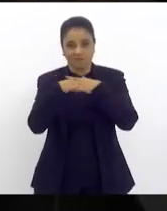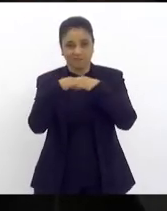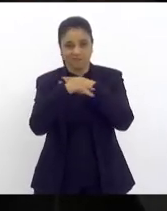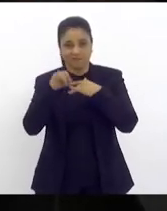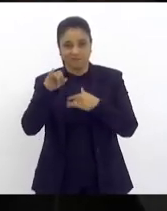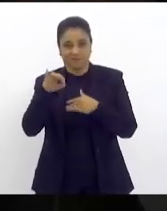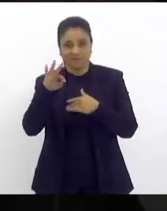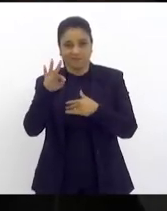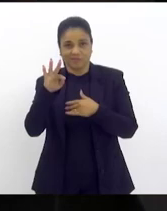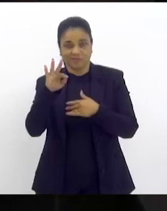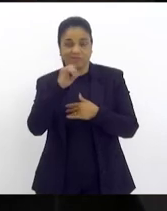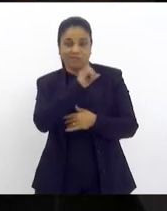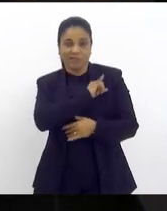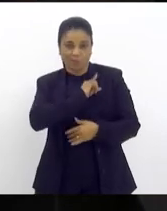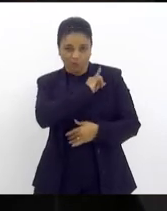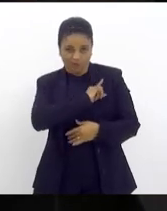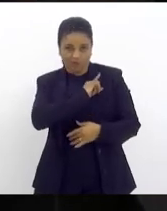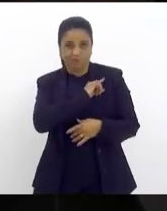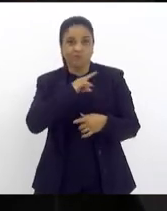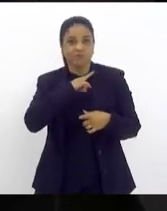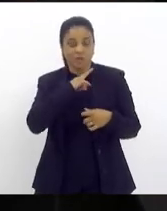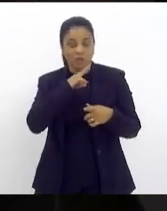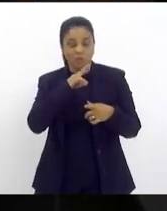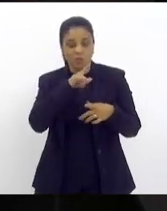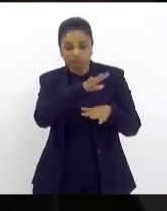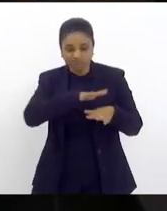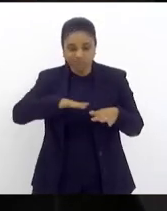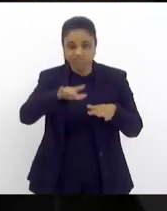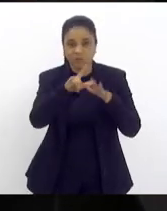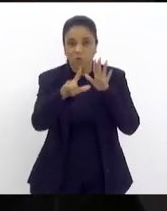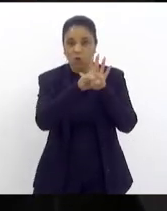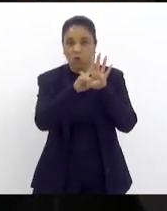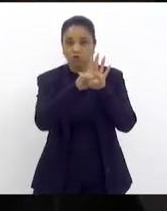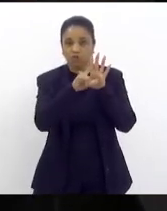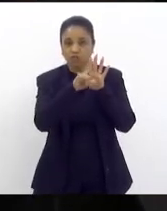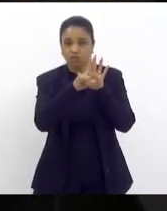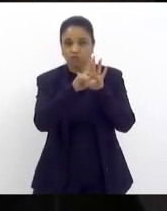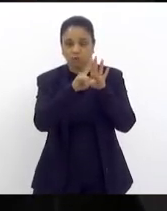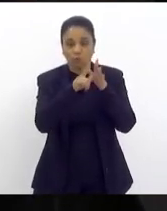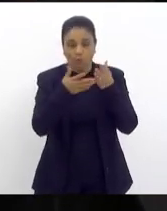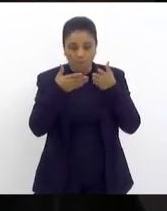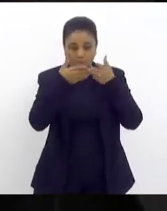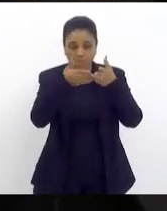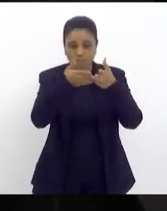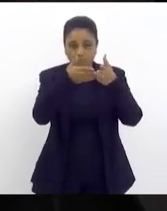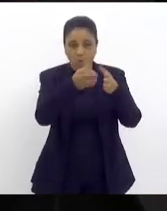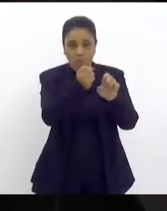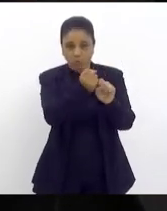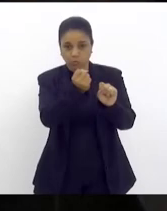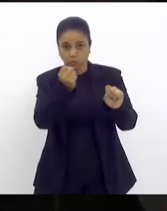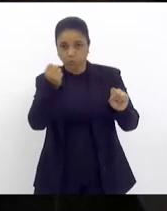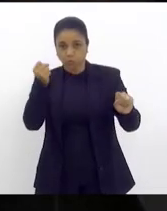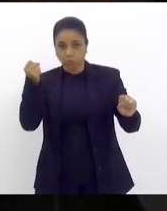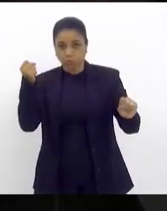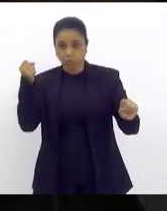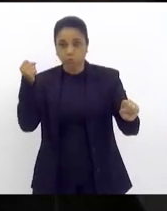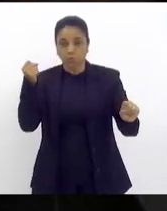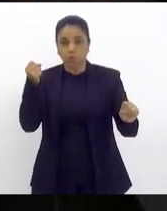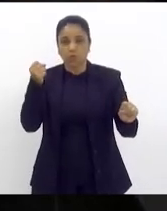com um poder logístico, com o poder de um porto gigantesco, a qual super